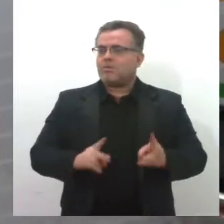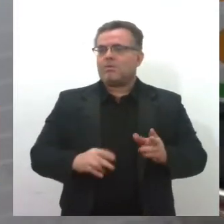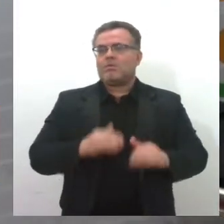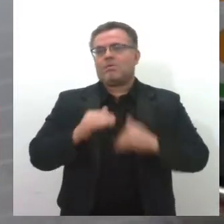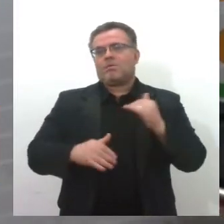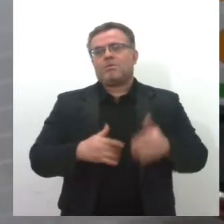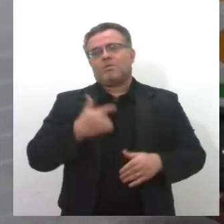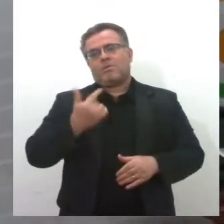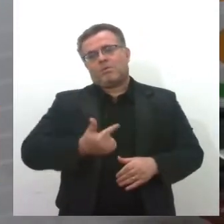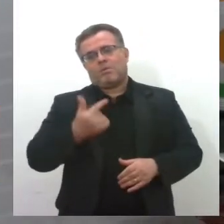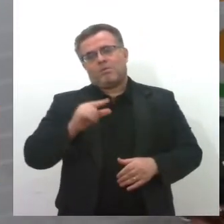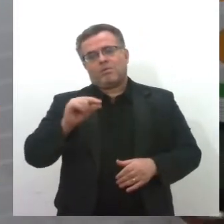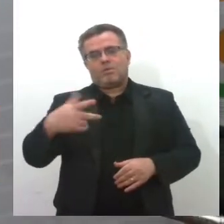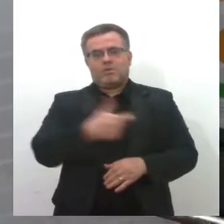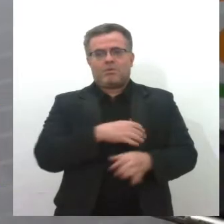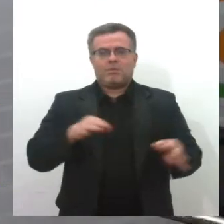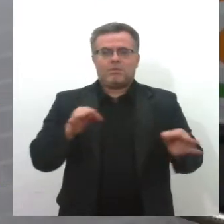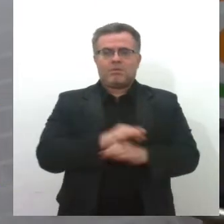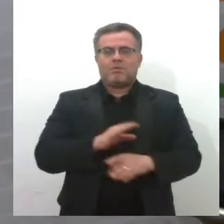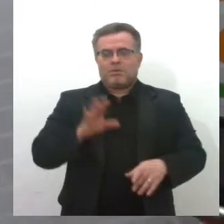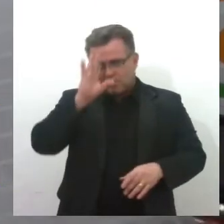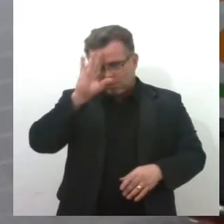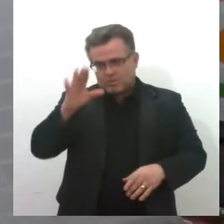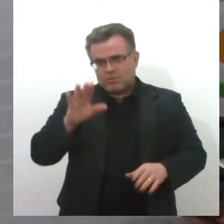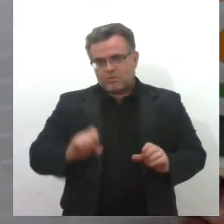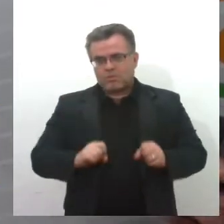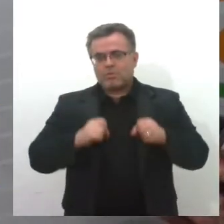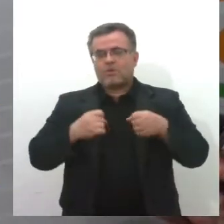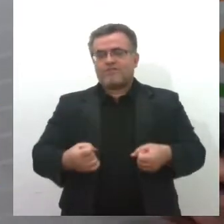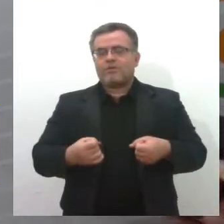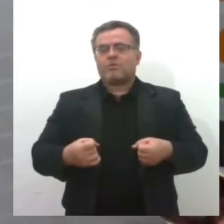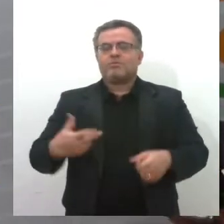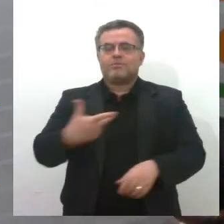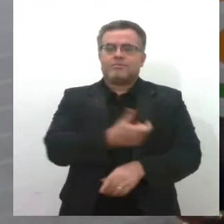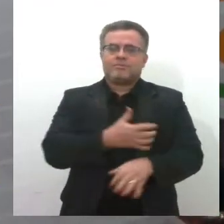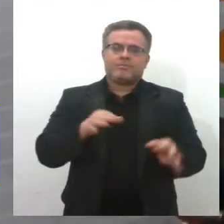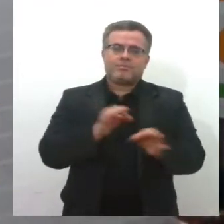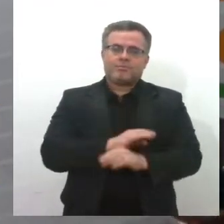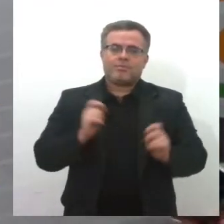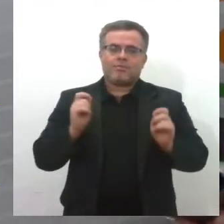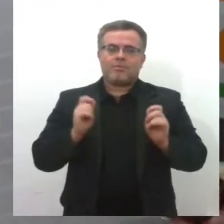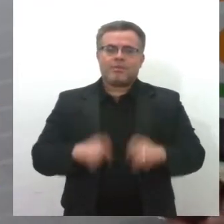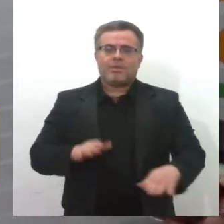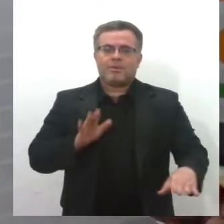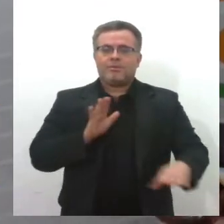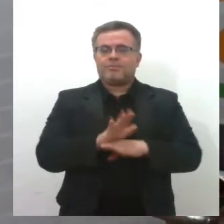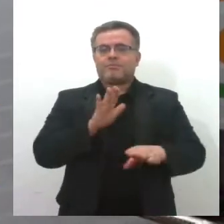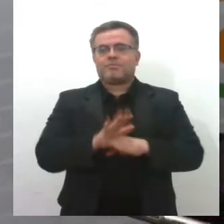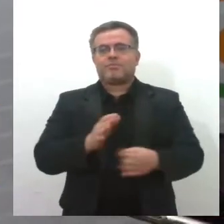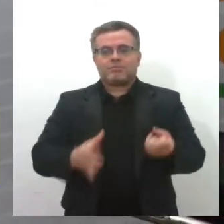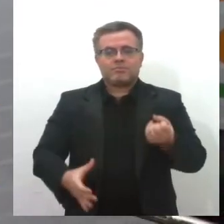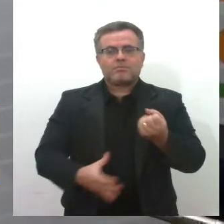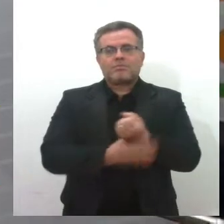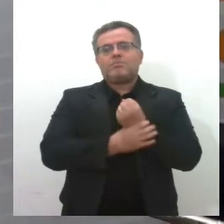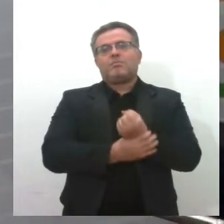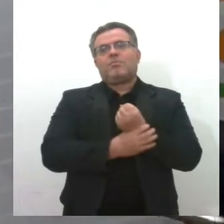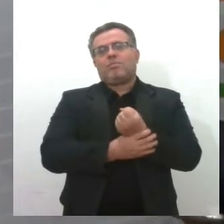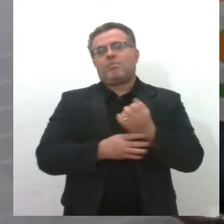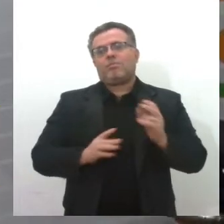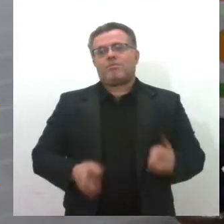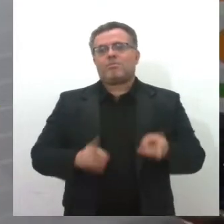segunda e principalmente no reforço, que é o reforço que está dando essa garantia,